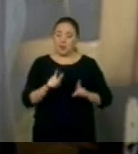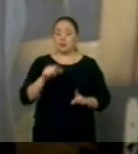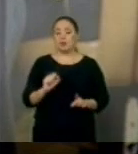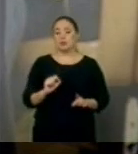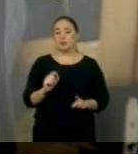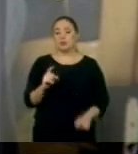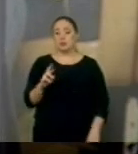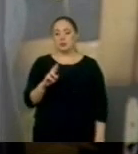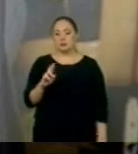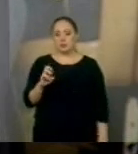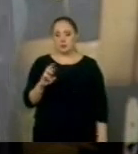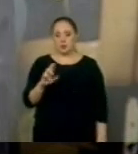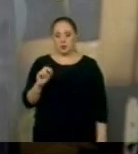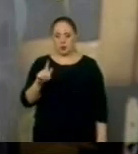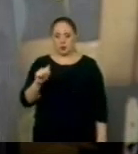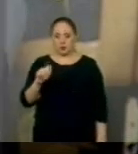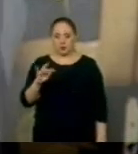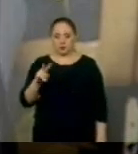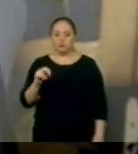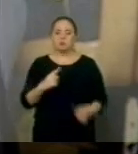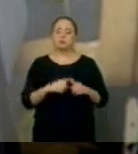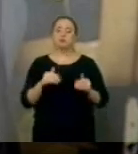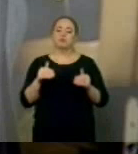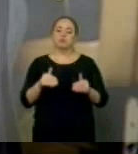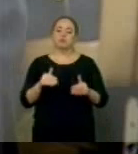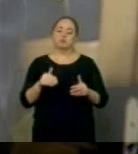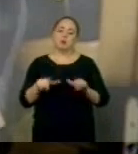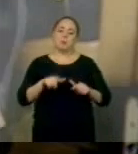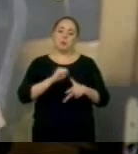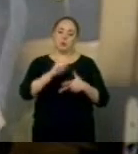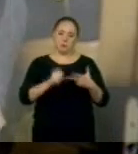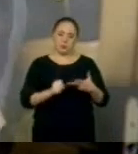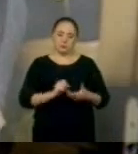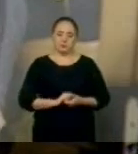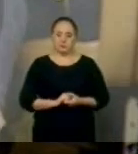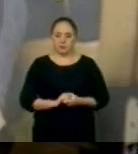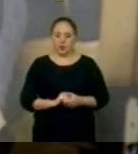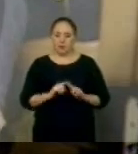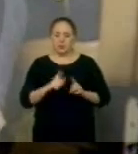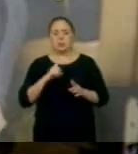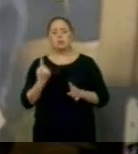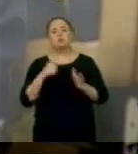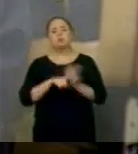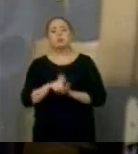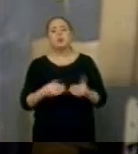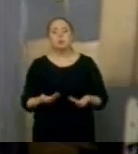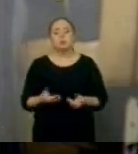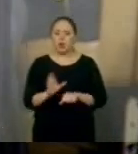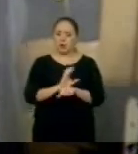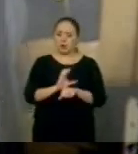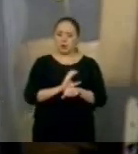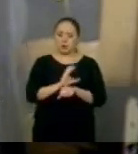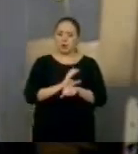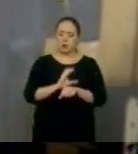lhe advém na condição de membros de poder. Mas aí se tem o seguinte questionamento. A Constituição da